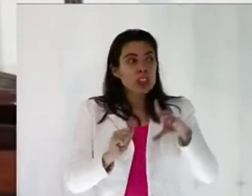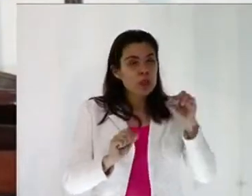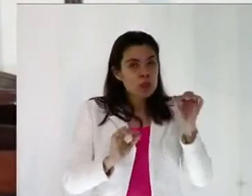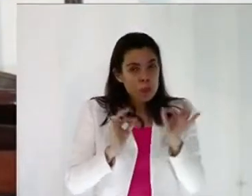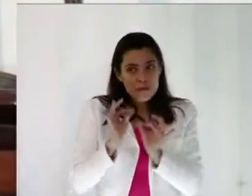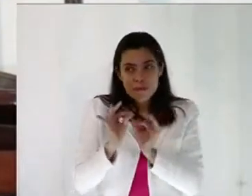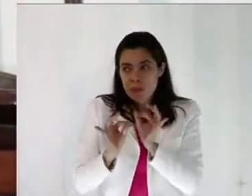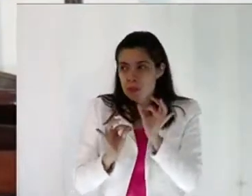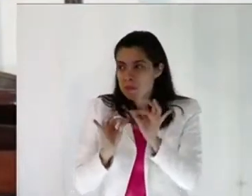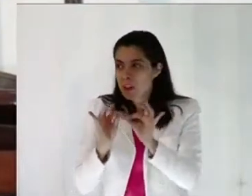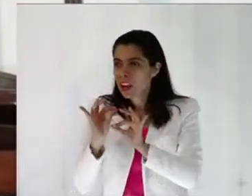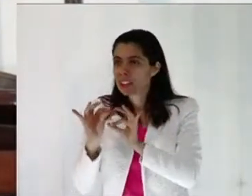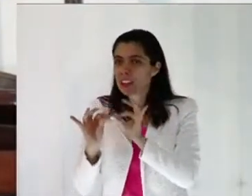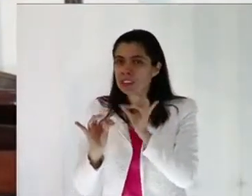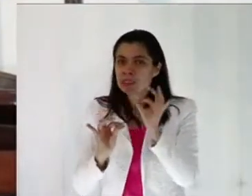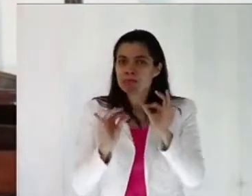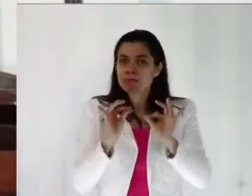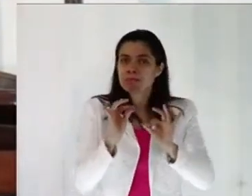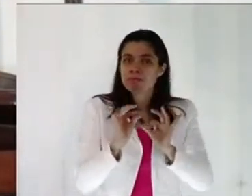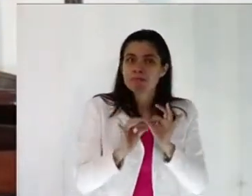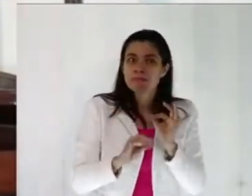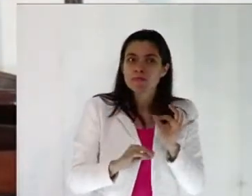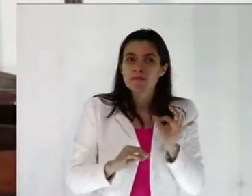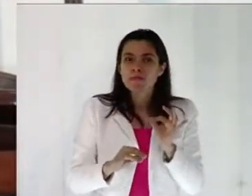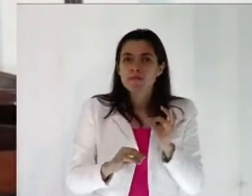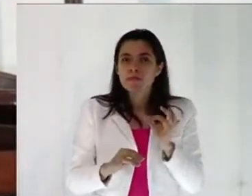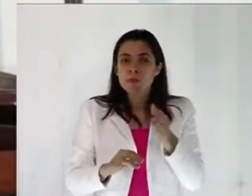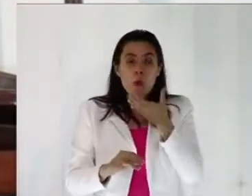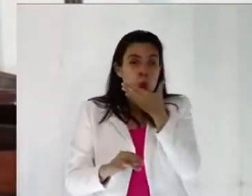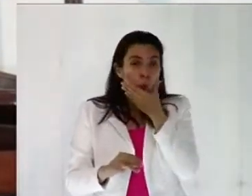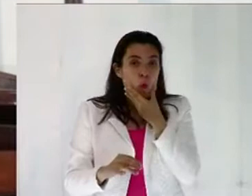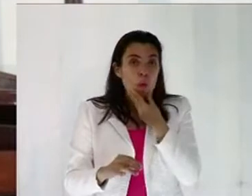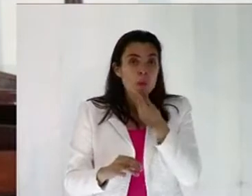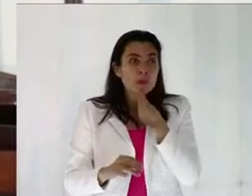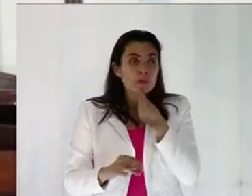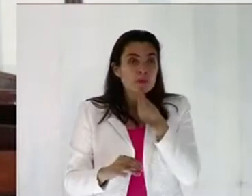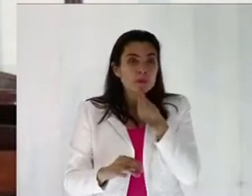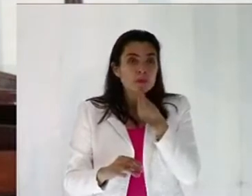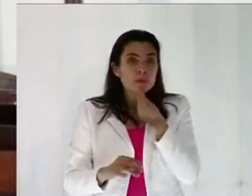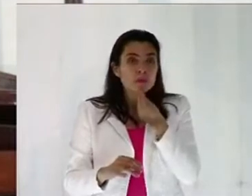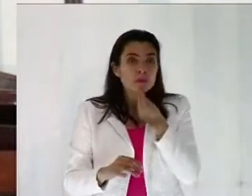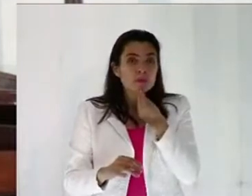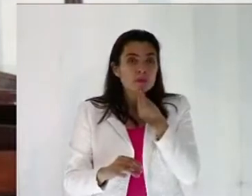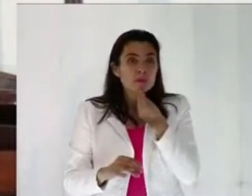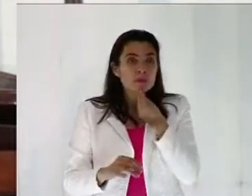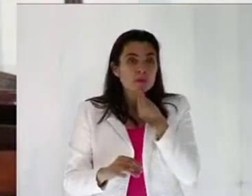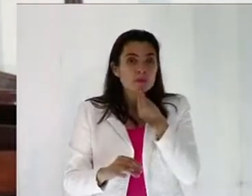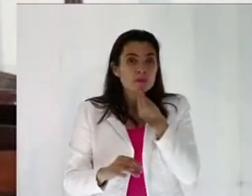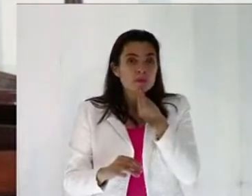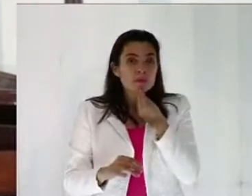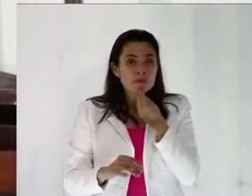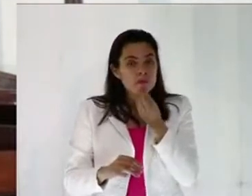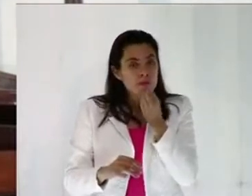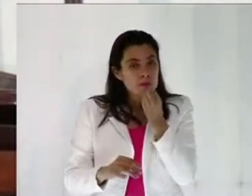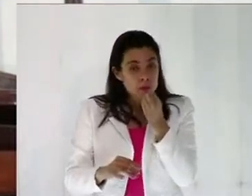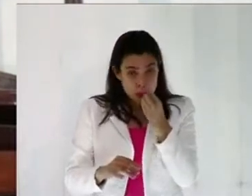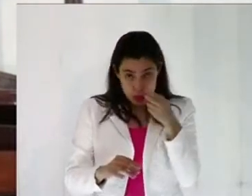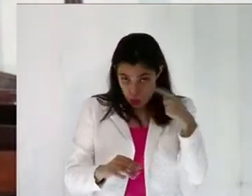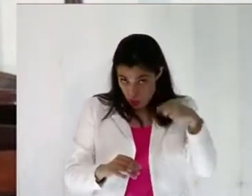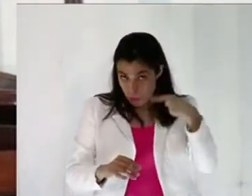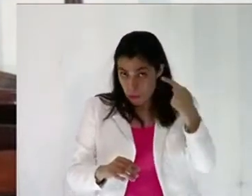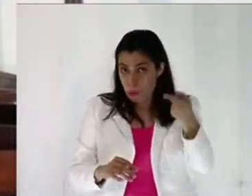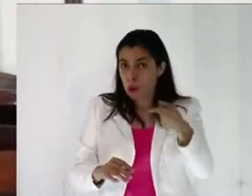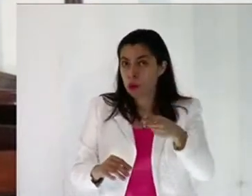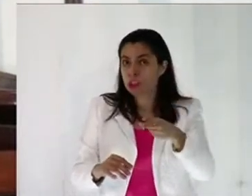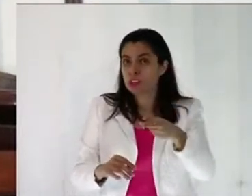se tornar um homem de fato aprovado. Ele é conhecido como o pai da fé, e em muitos momentos